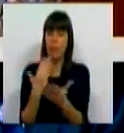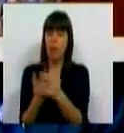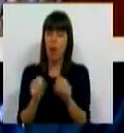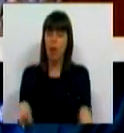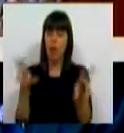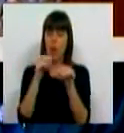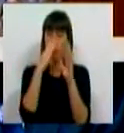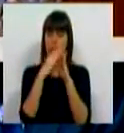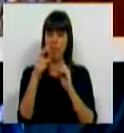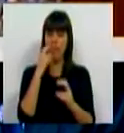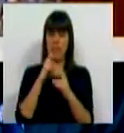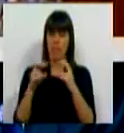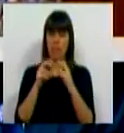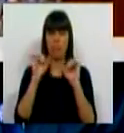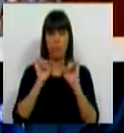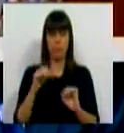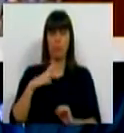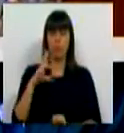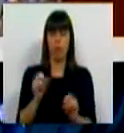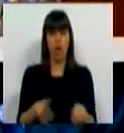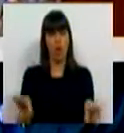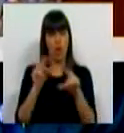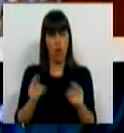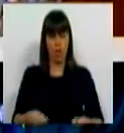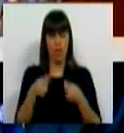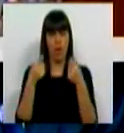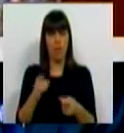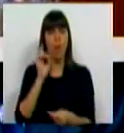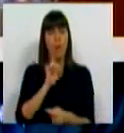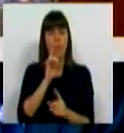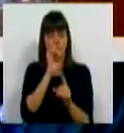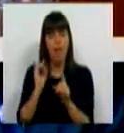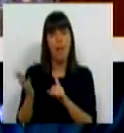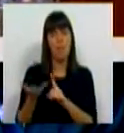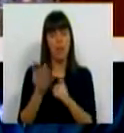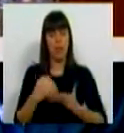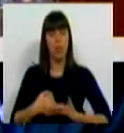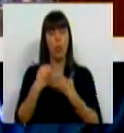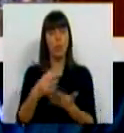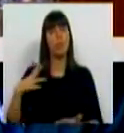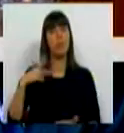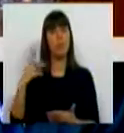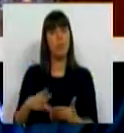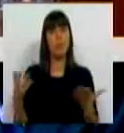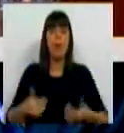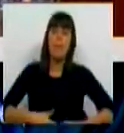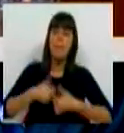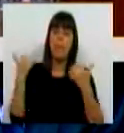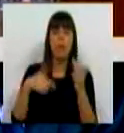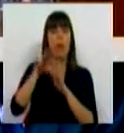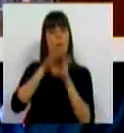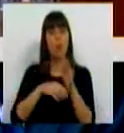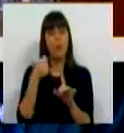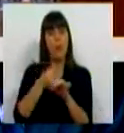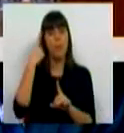novo paradigma energético em Portugal e de uma nova aposta na qualidade do ambiente e do contributo de Portugal para a melhoria das